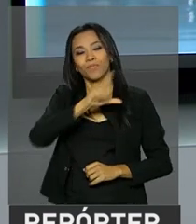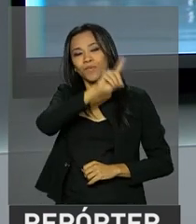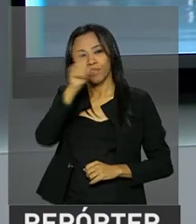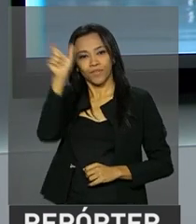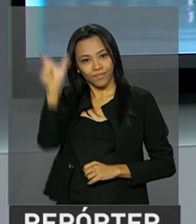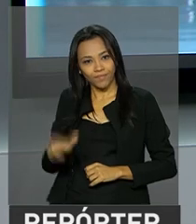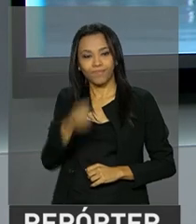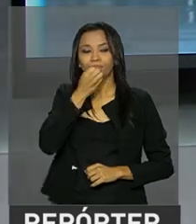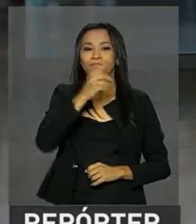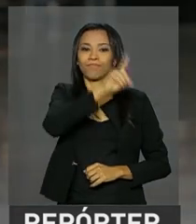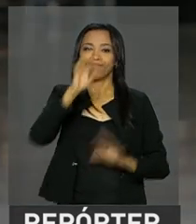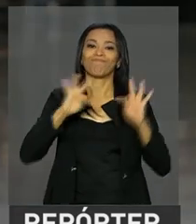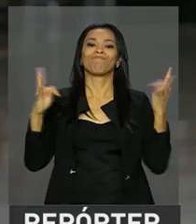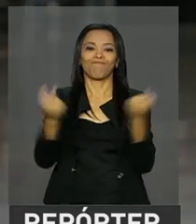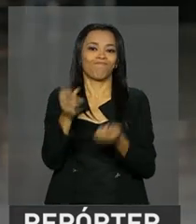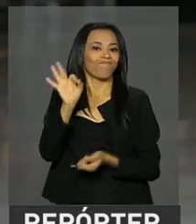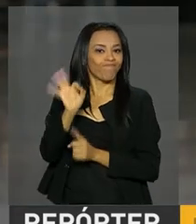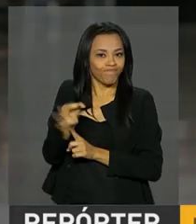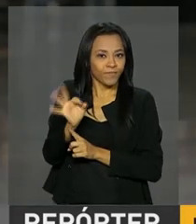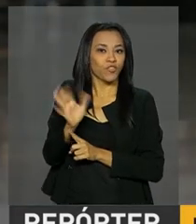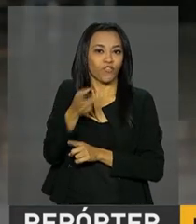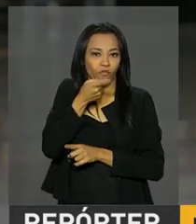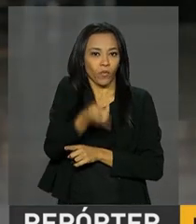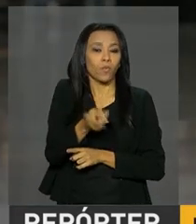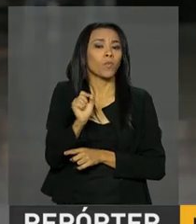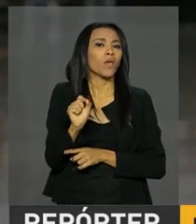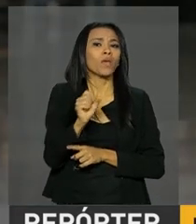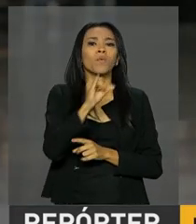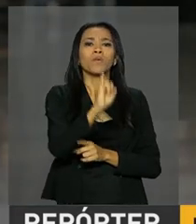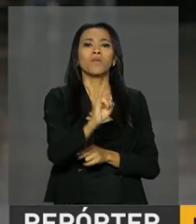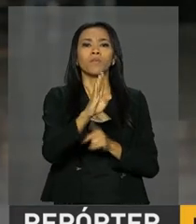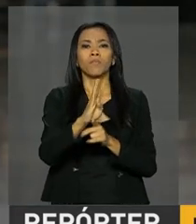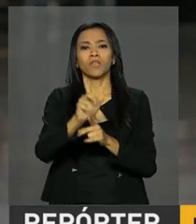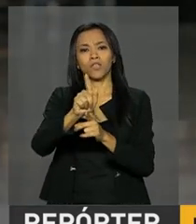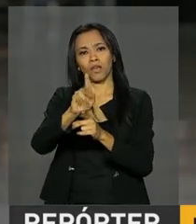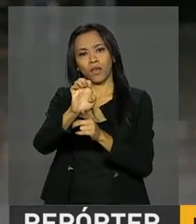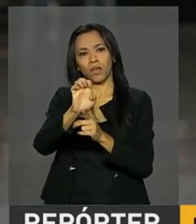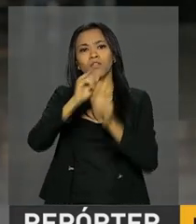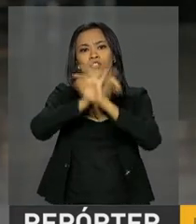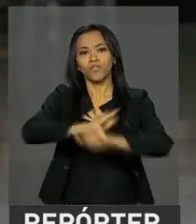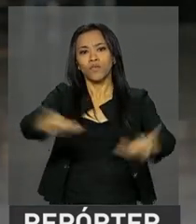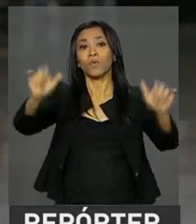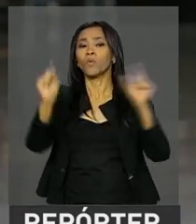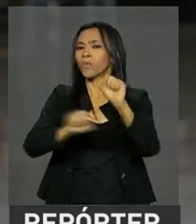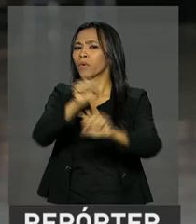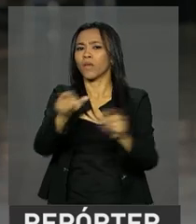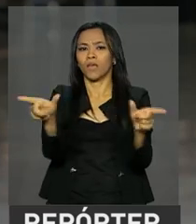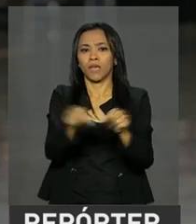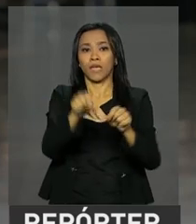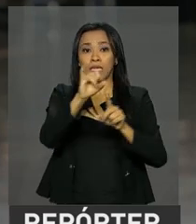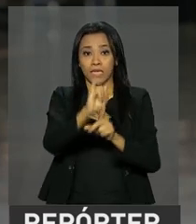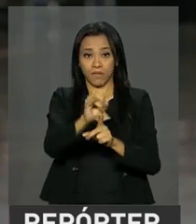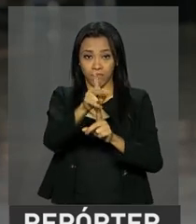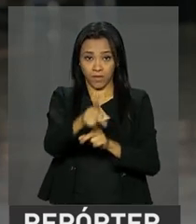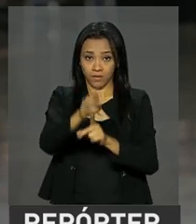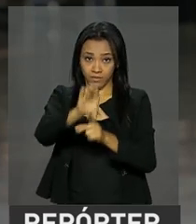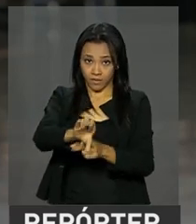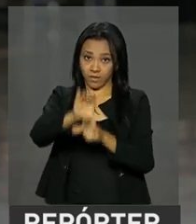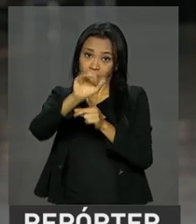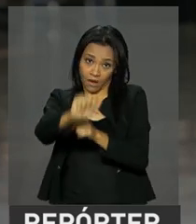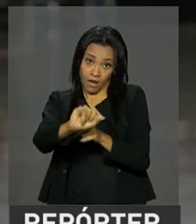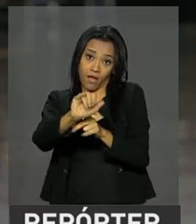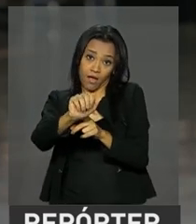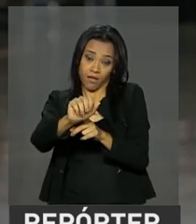também Bom dia a todos isso mesmo como você falou ah o ibg divulgou agora pela manhã o IPCA que é o índice oficial de